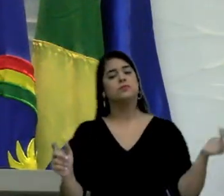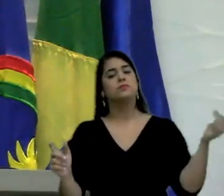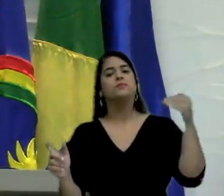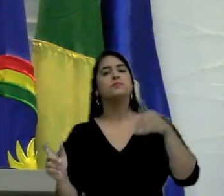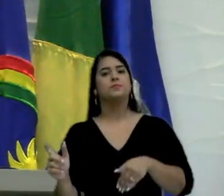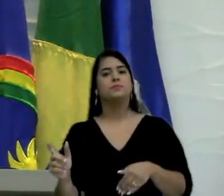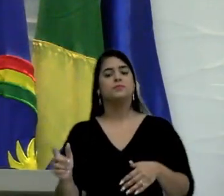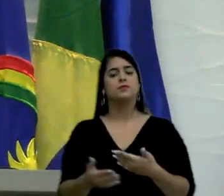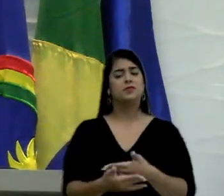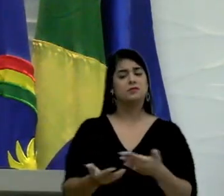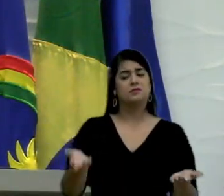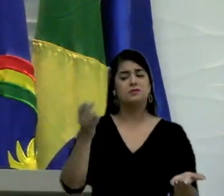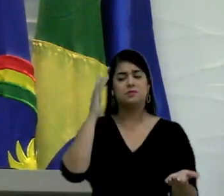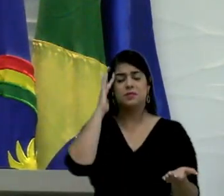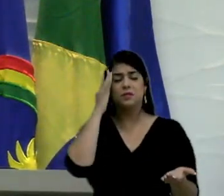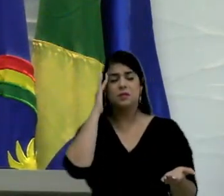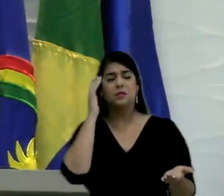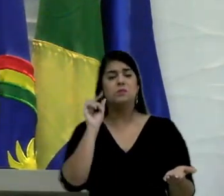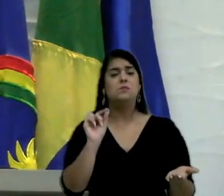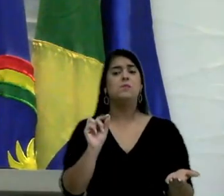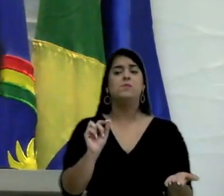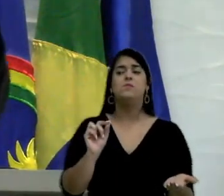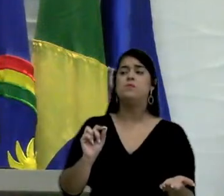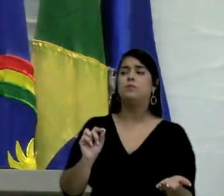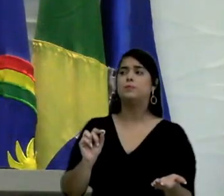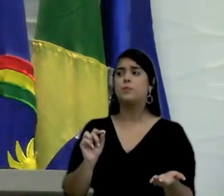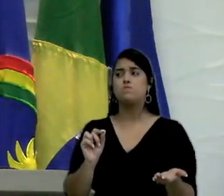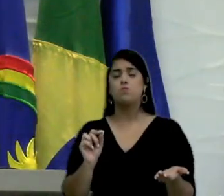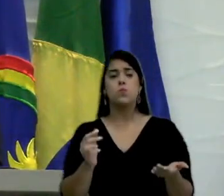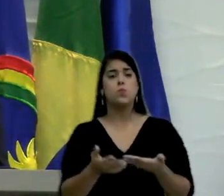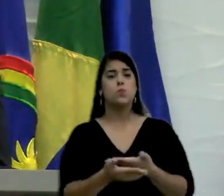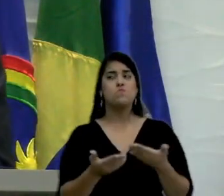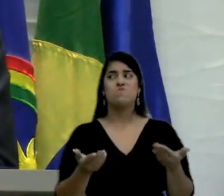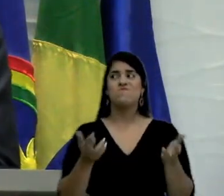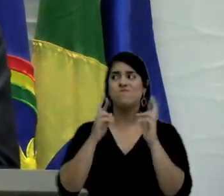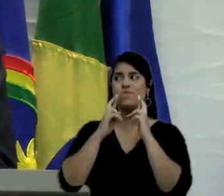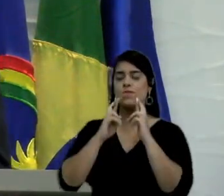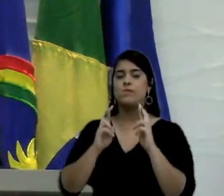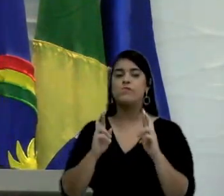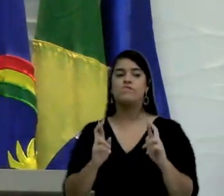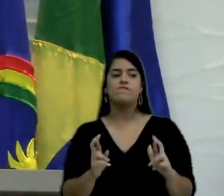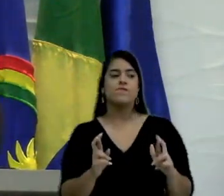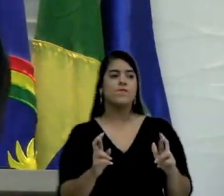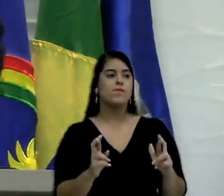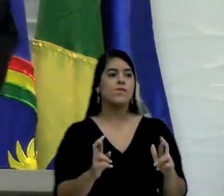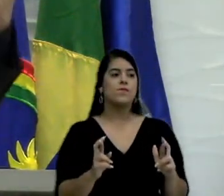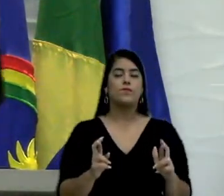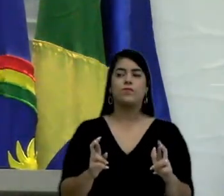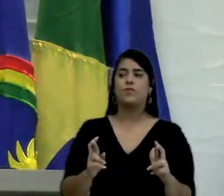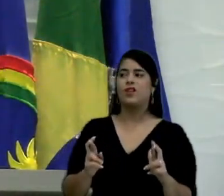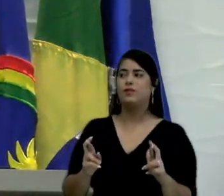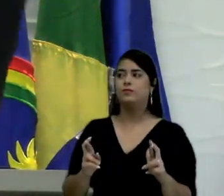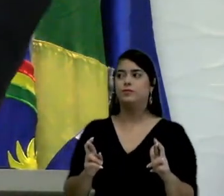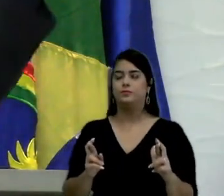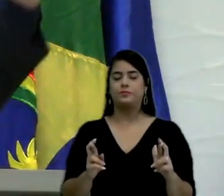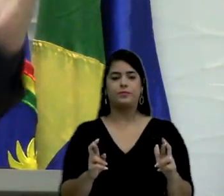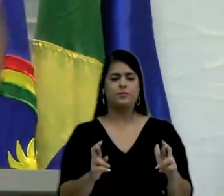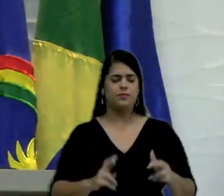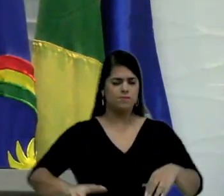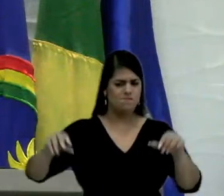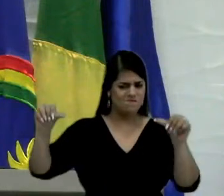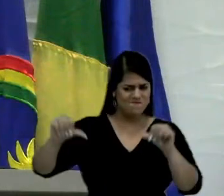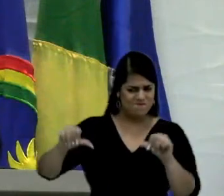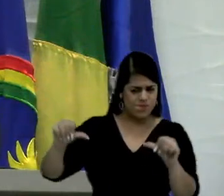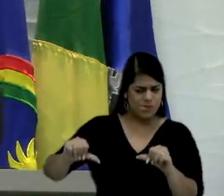que vocês acham eu deixo para vocês responderem num eventual catástrofe